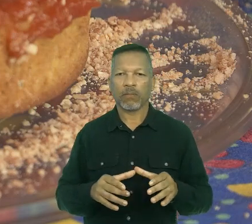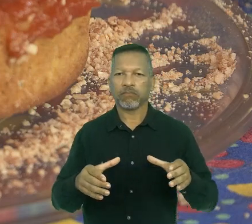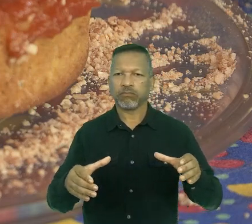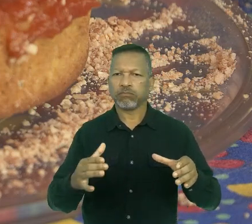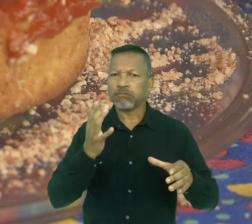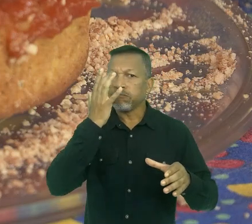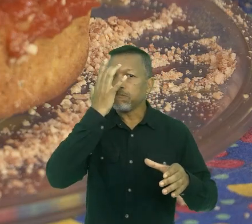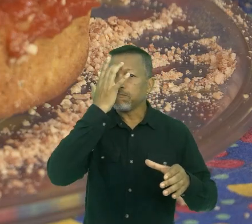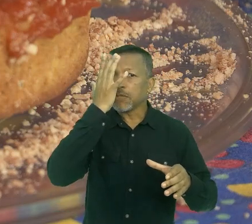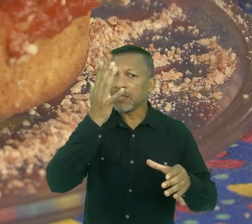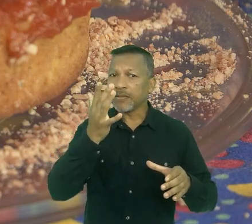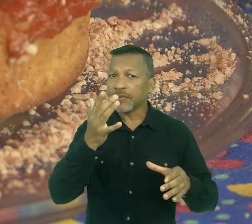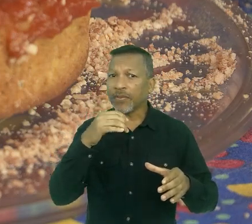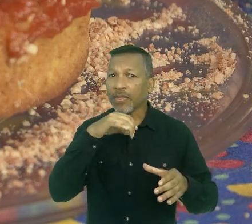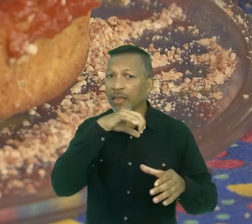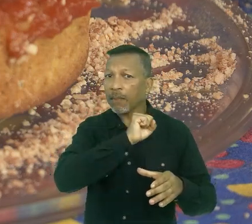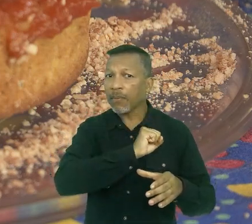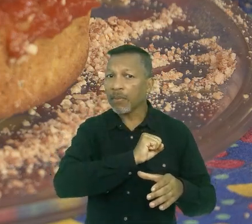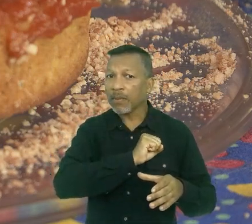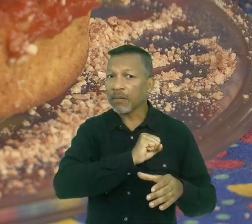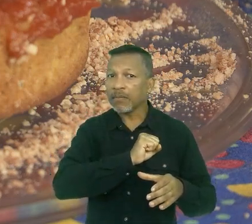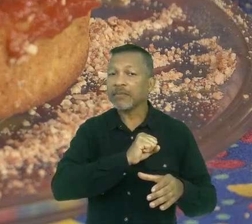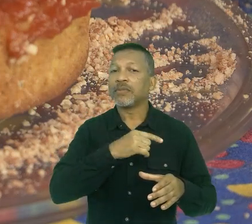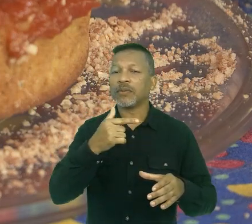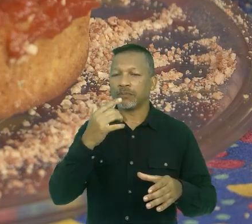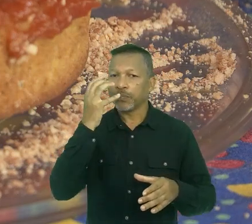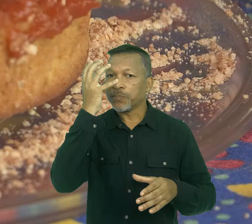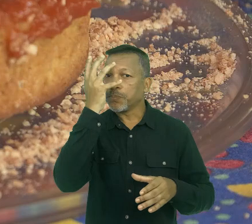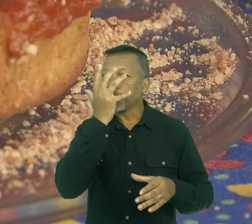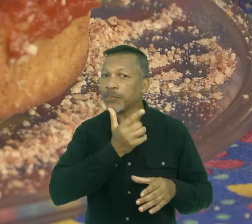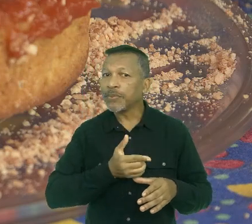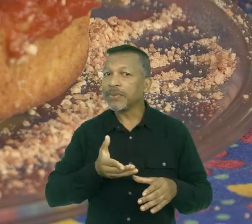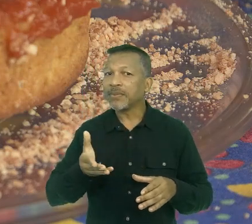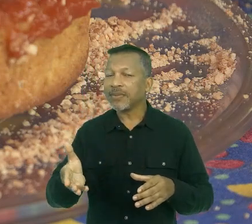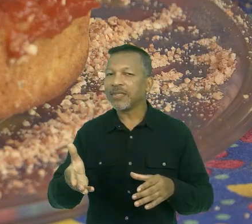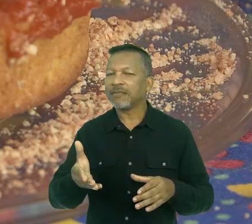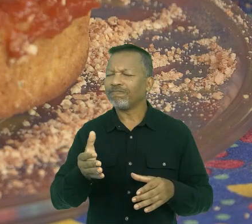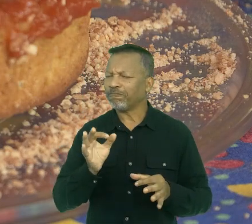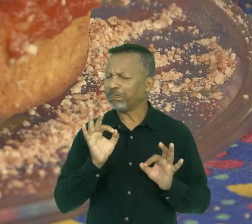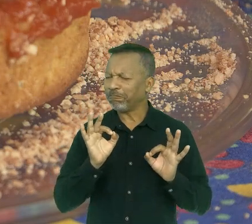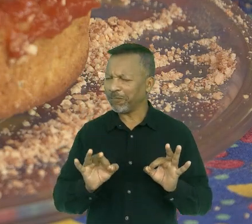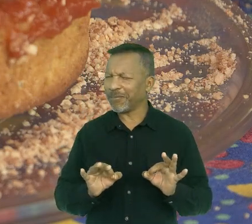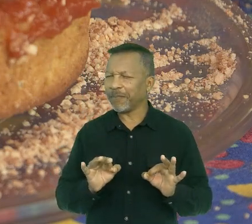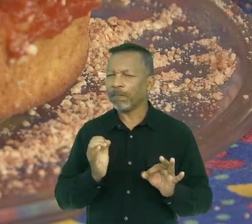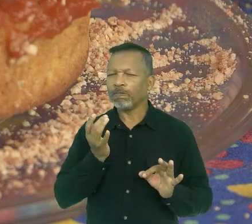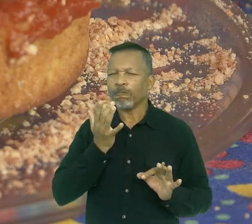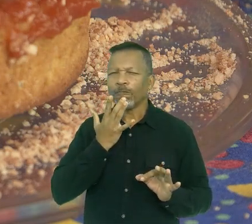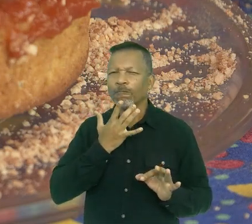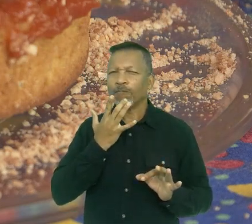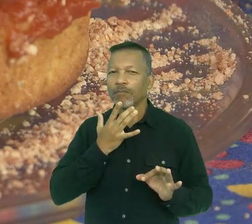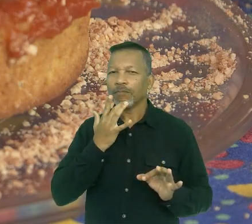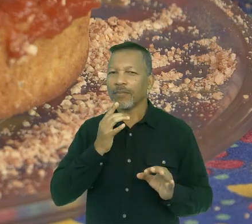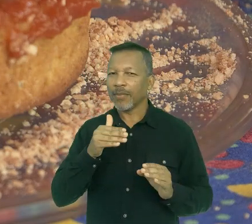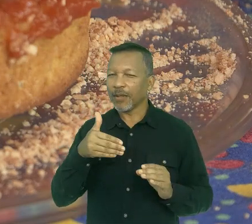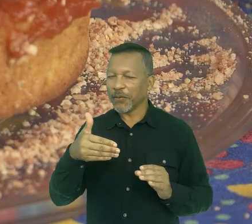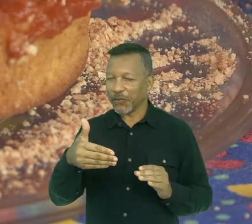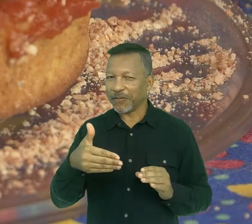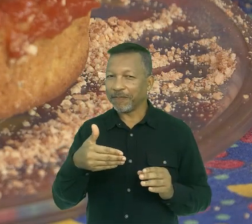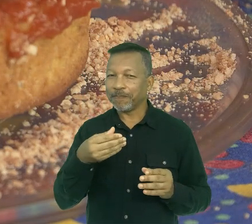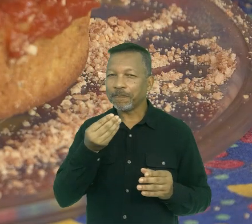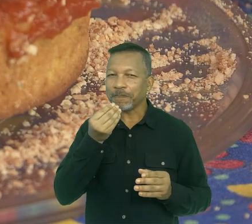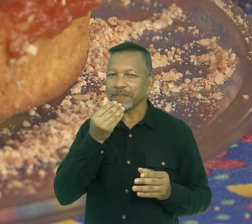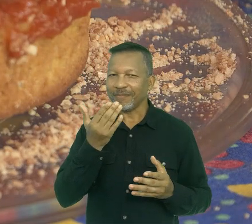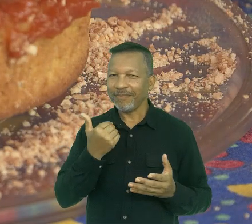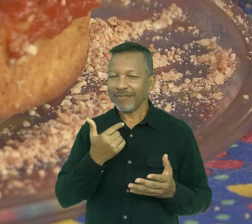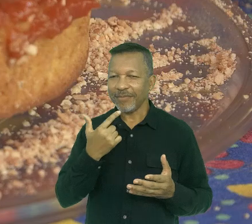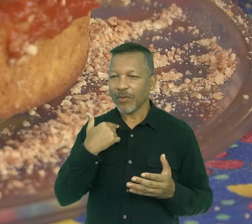Um prato fácil, rápido, bonito e acredito que muito saboroso também. Eu vou experimentar